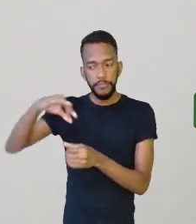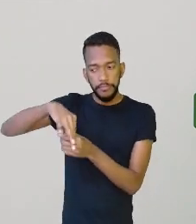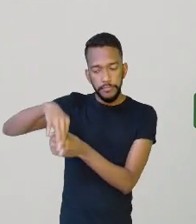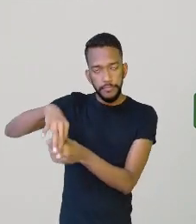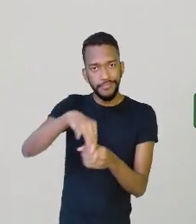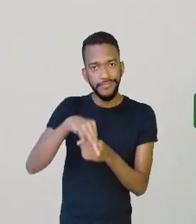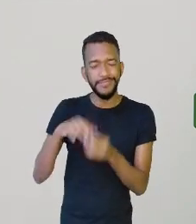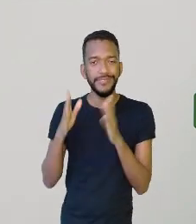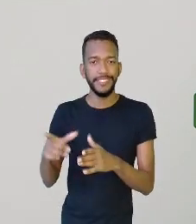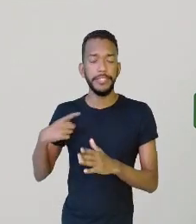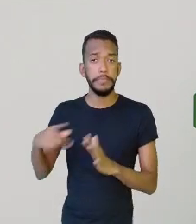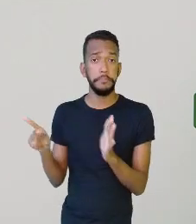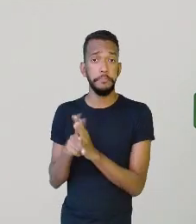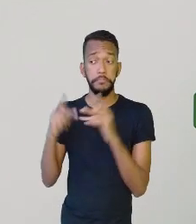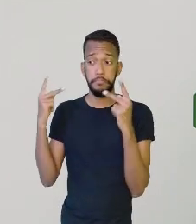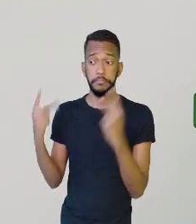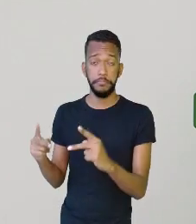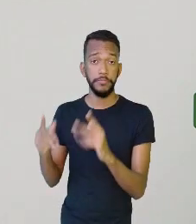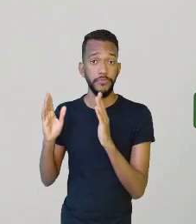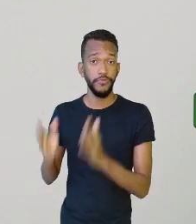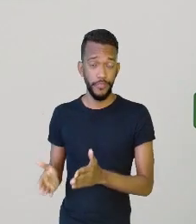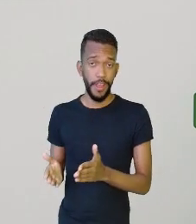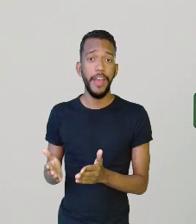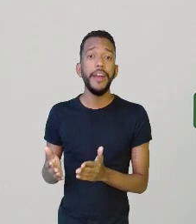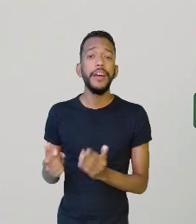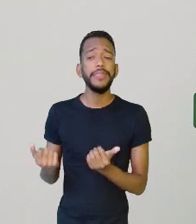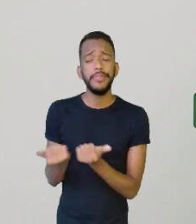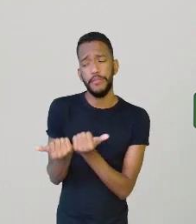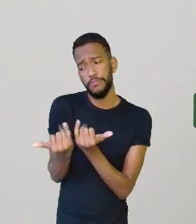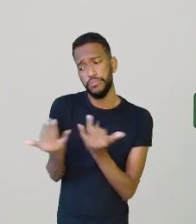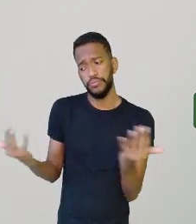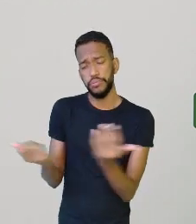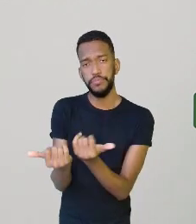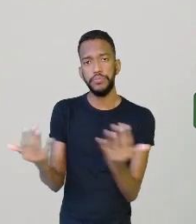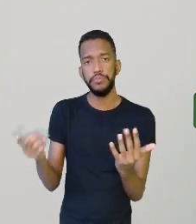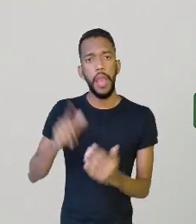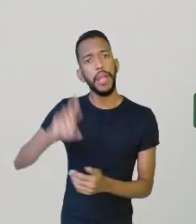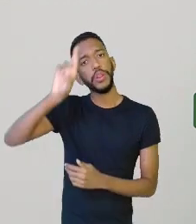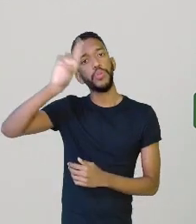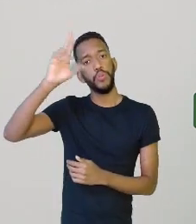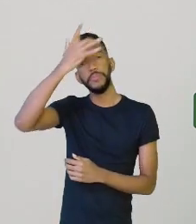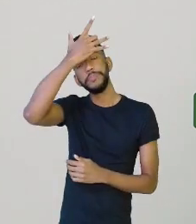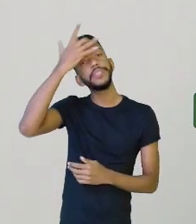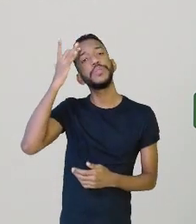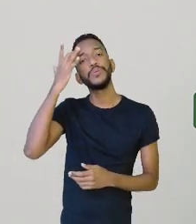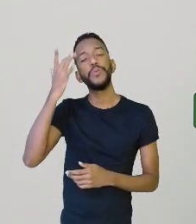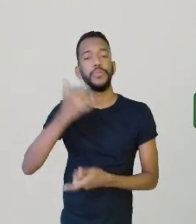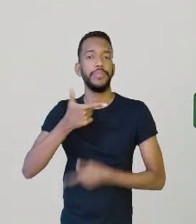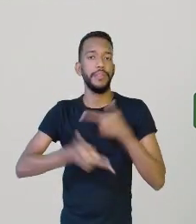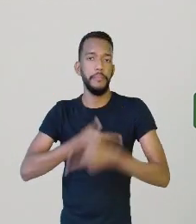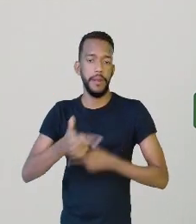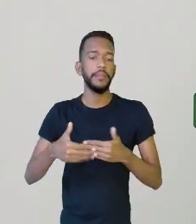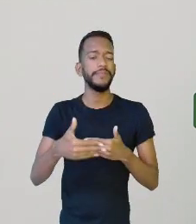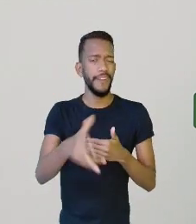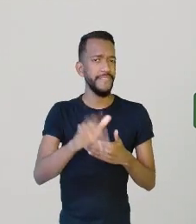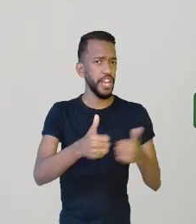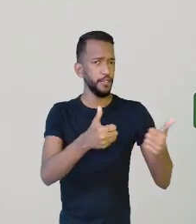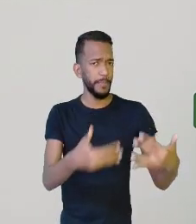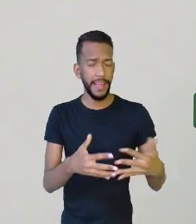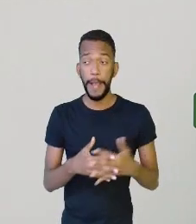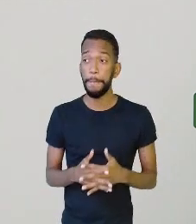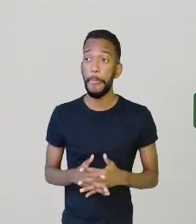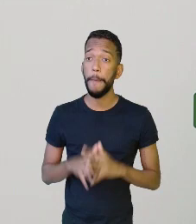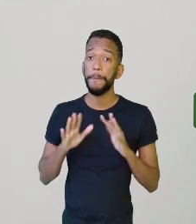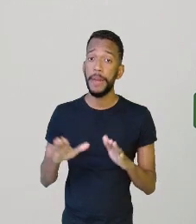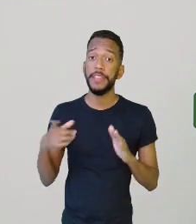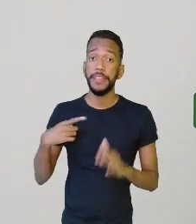Essa propriedade que era de um senhor de engenho, a gente vai trabalhar isso mais na frente. Mas aí eu tenho